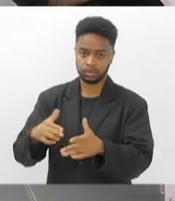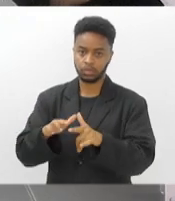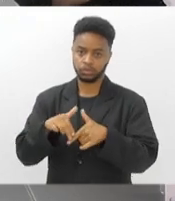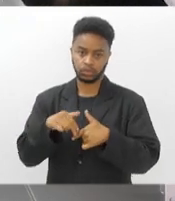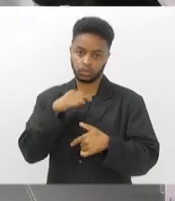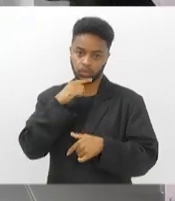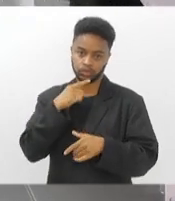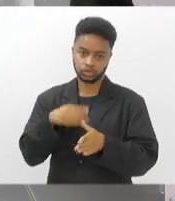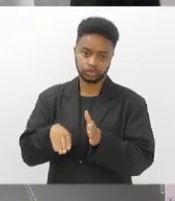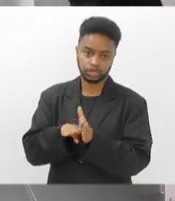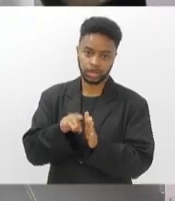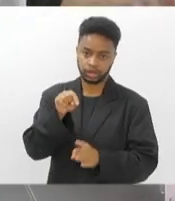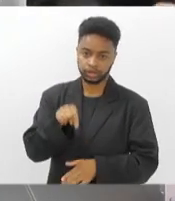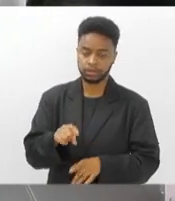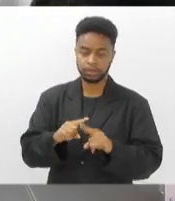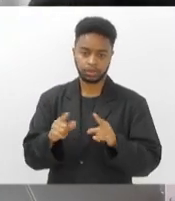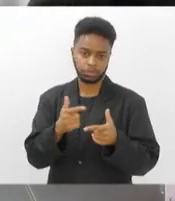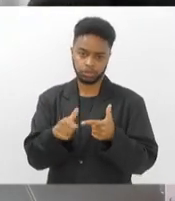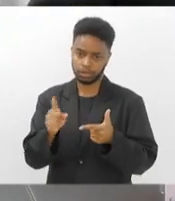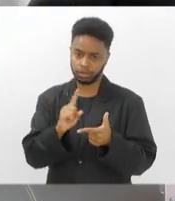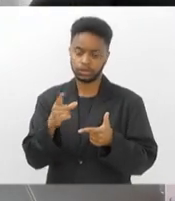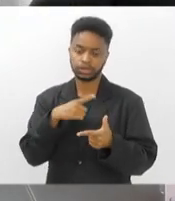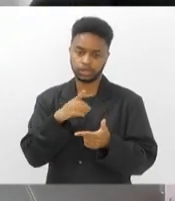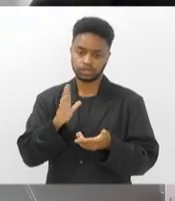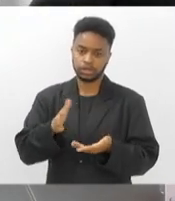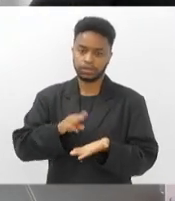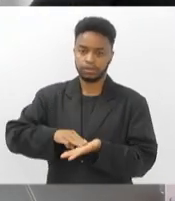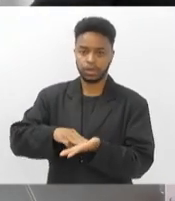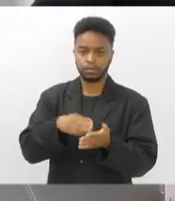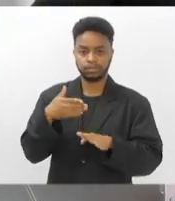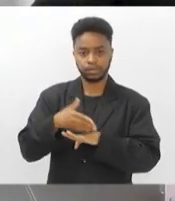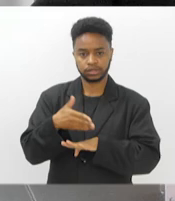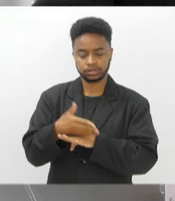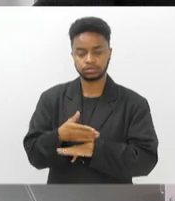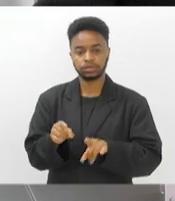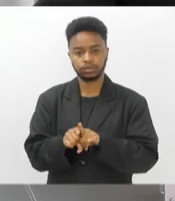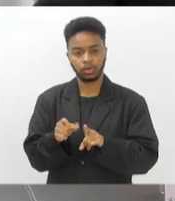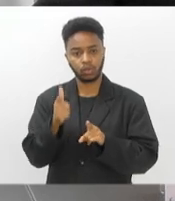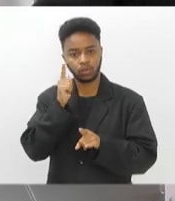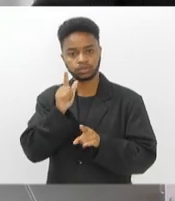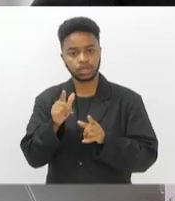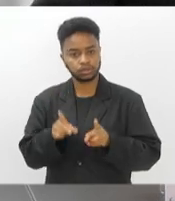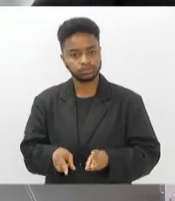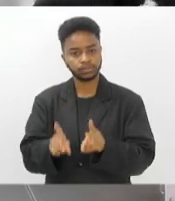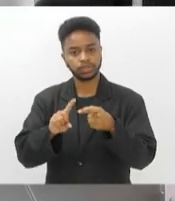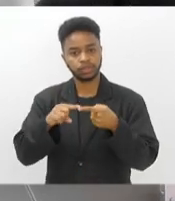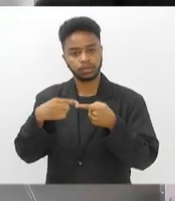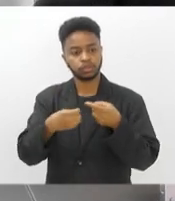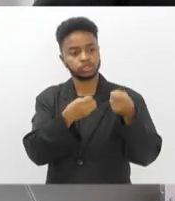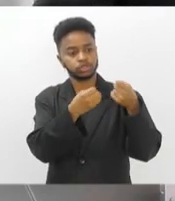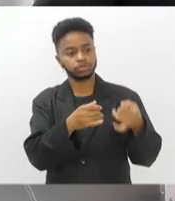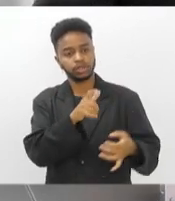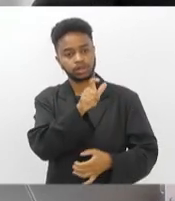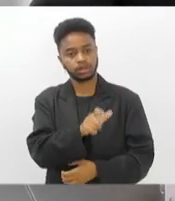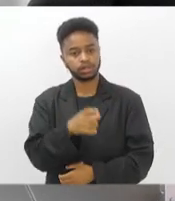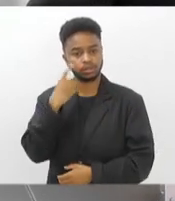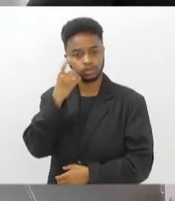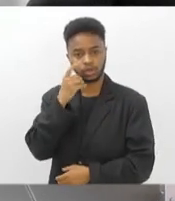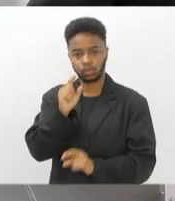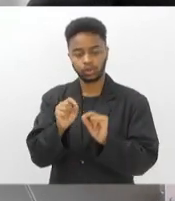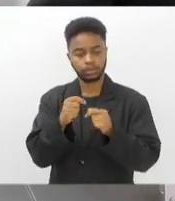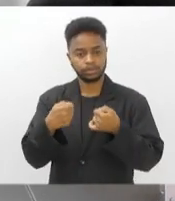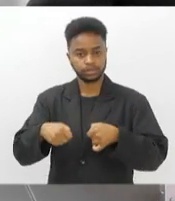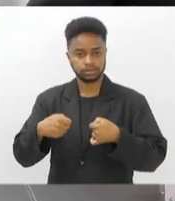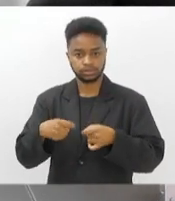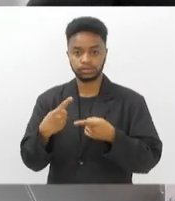conseguiu chegar a tempo mas não há problema a gente já tem quórum para para seguir e depois a gente atualiza eh tudo que for necessário